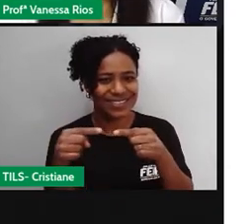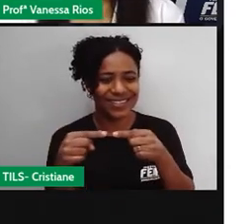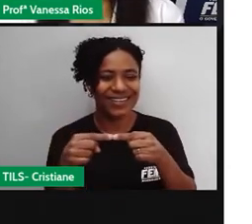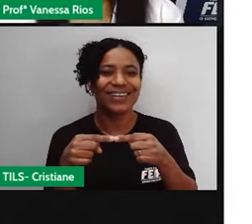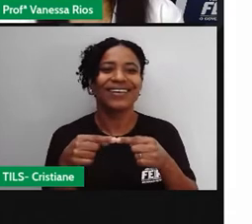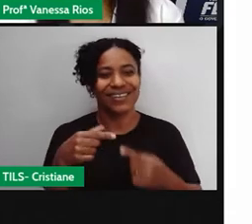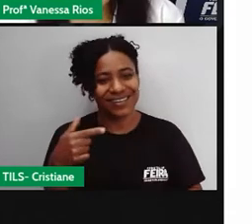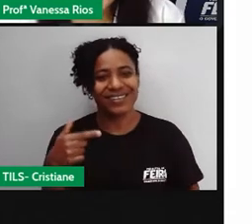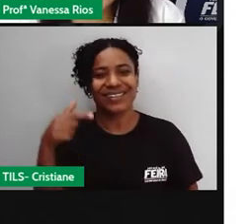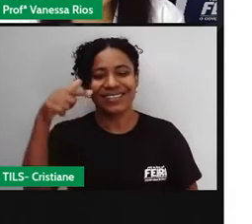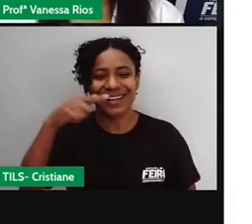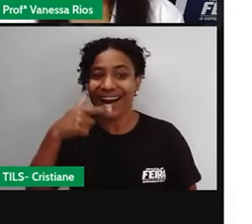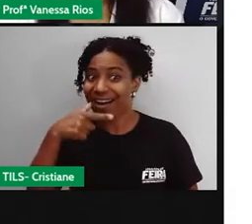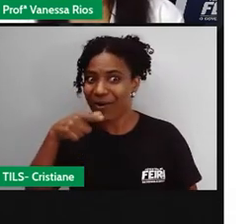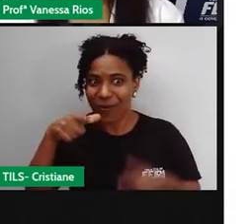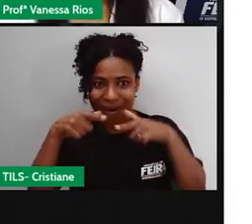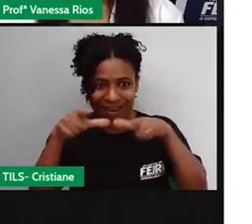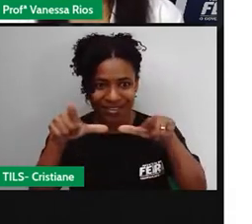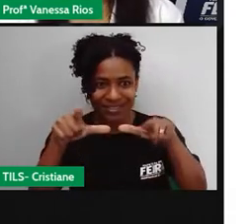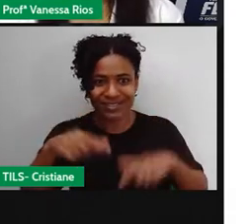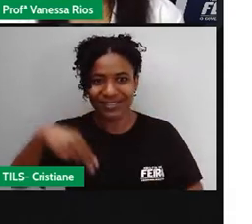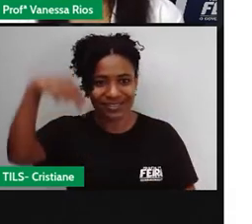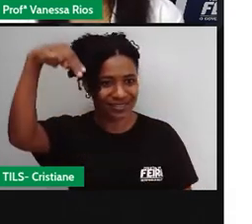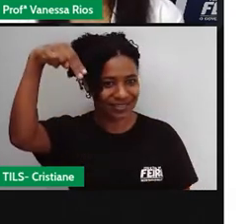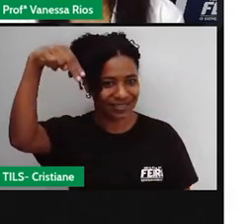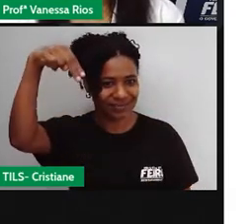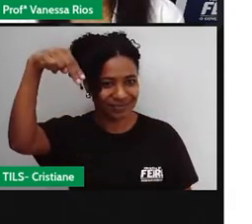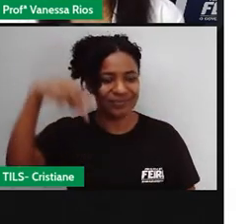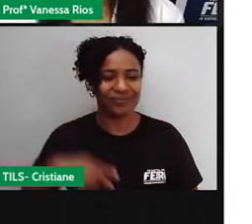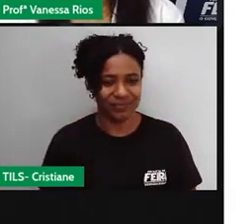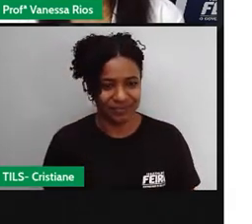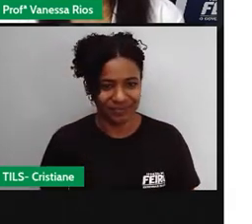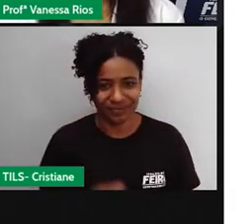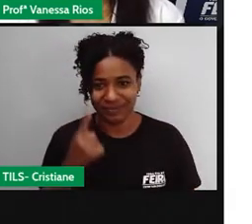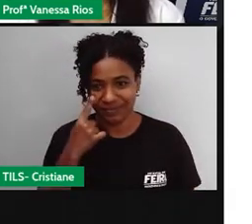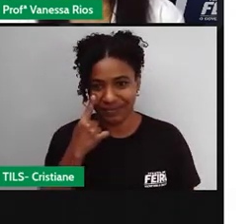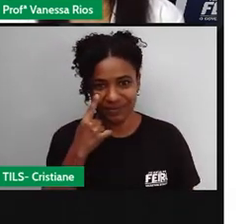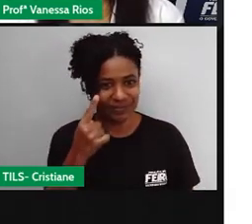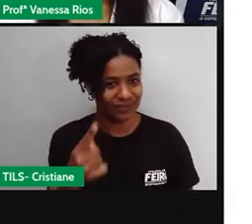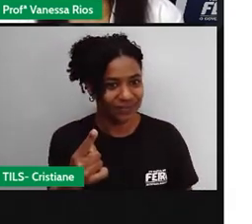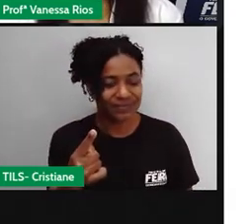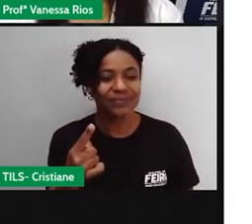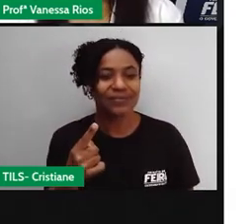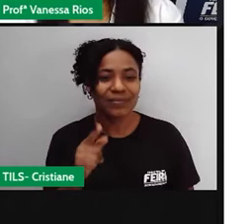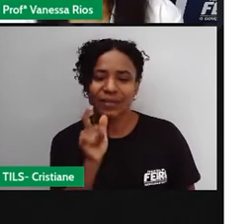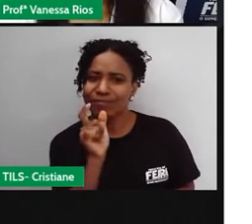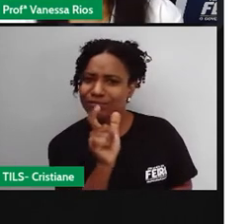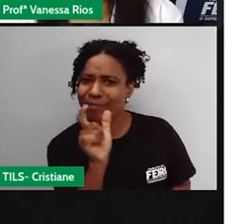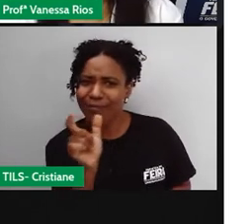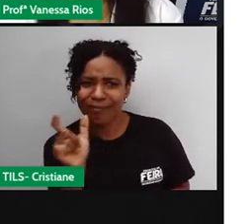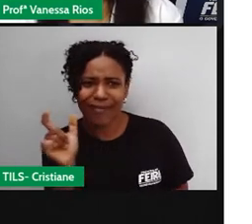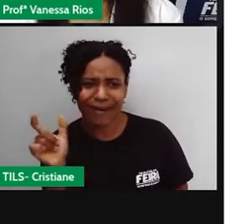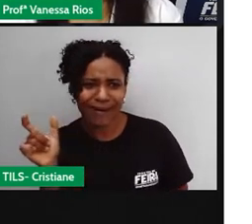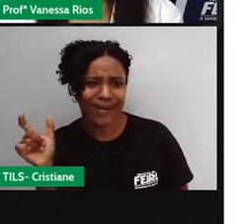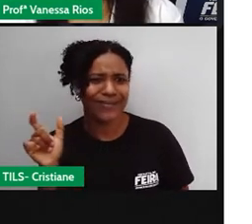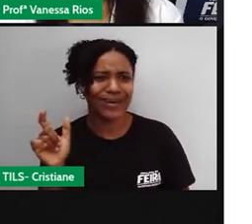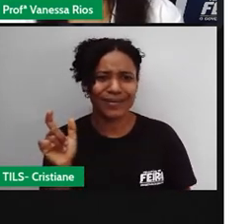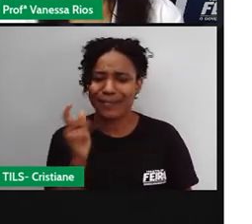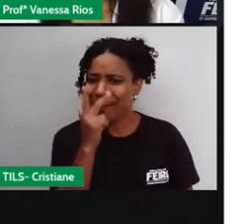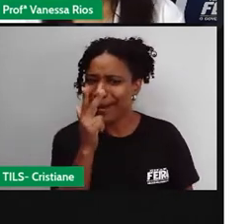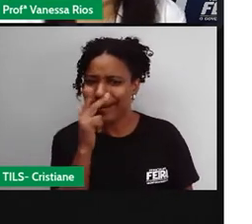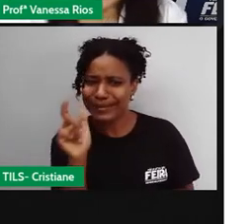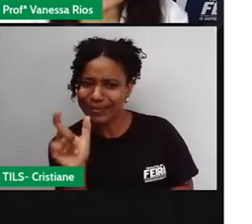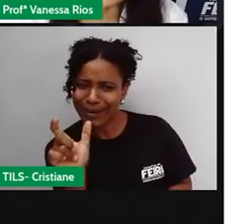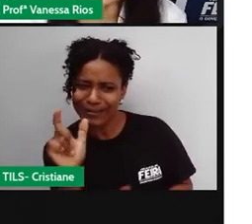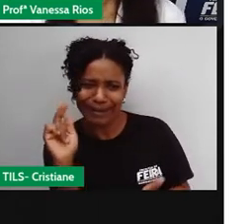se fala em linguagem. A gente pode observar palavras escritas aí e achar que essas palavras estão escritas de